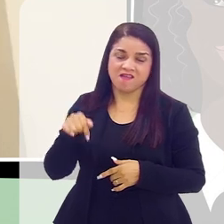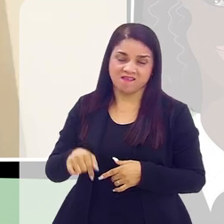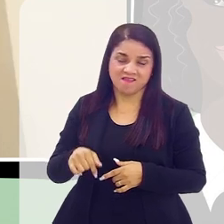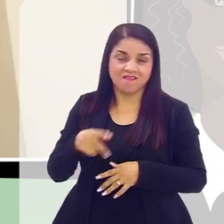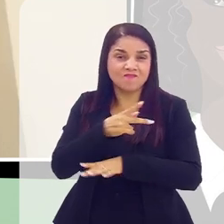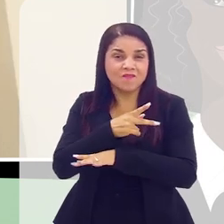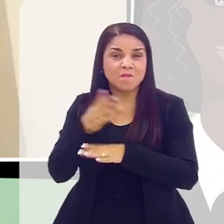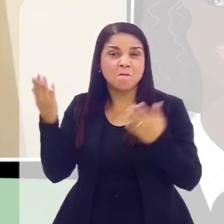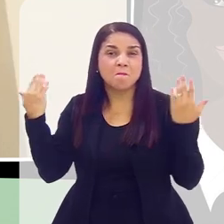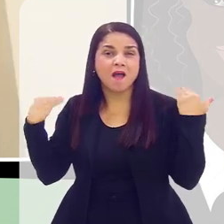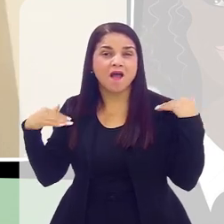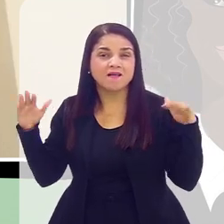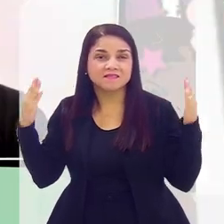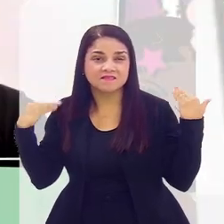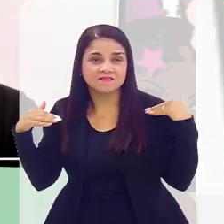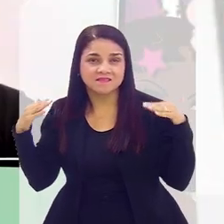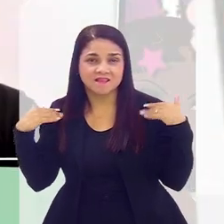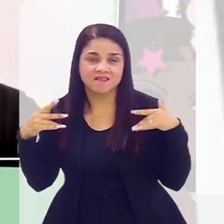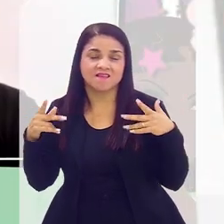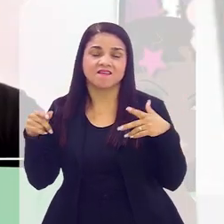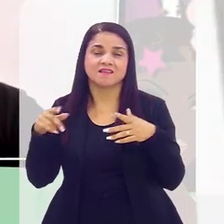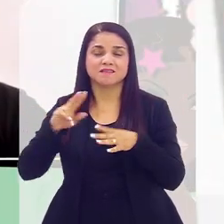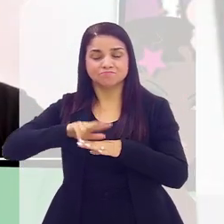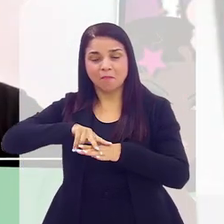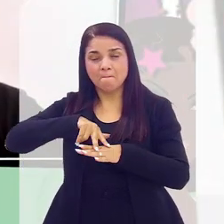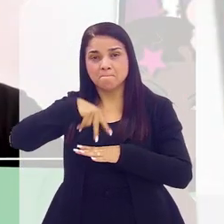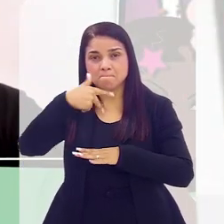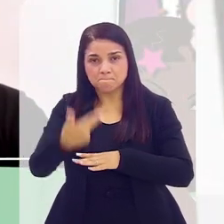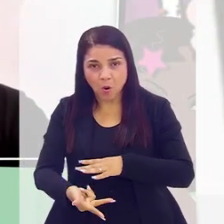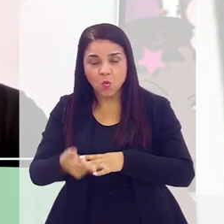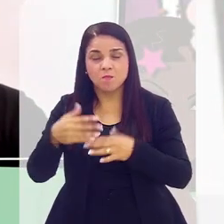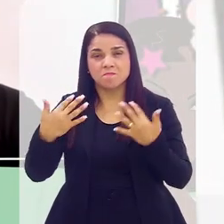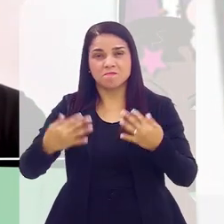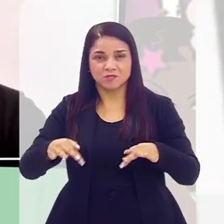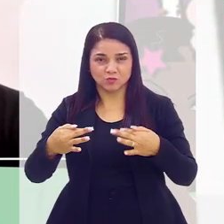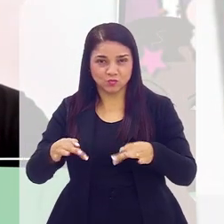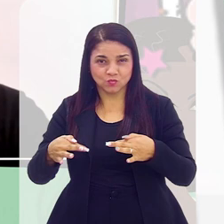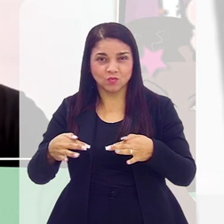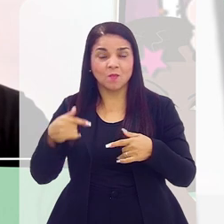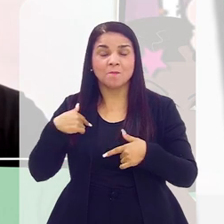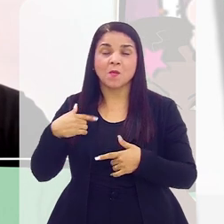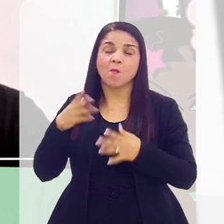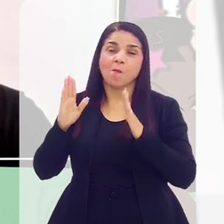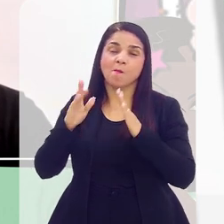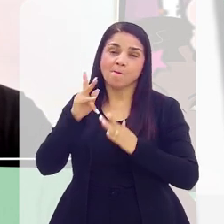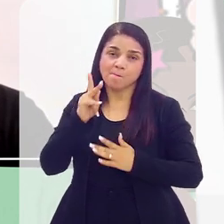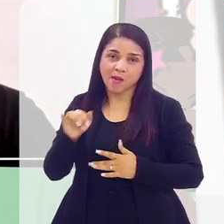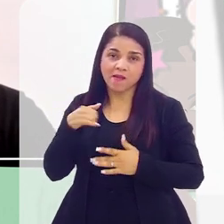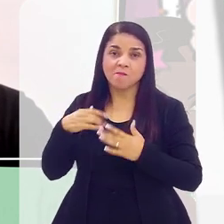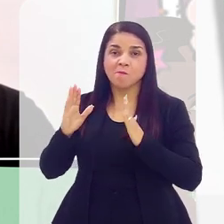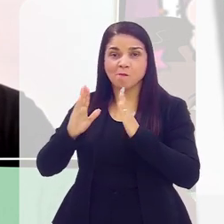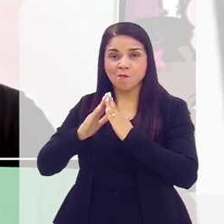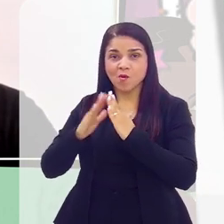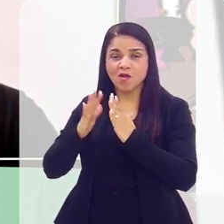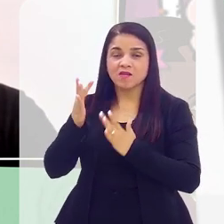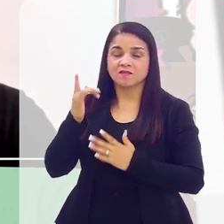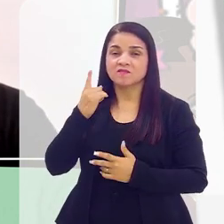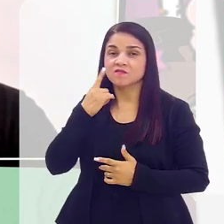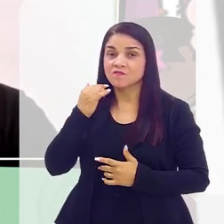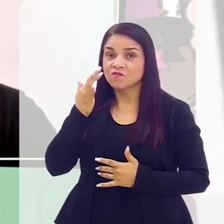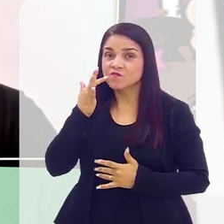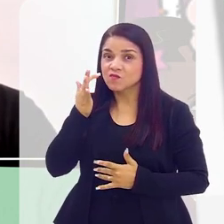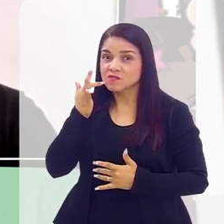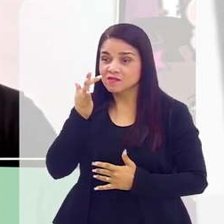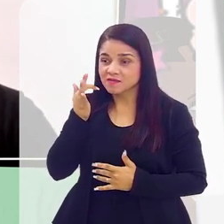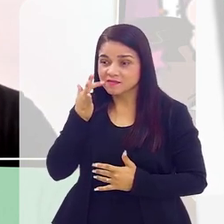pai veio passear, na verdade, e aí levou um tombo, se machucou, mas meu pai é de Fortaleza." Eu falei: "Tá, mas se